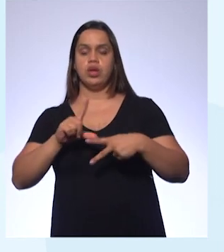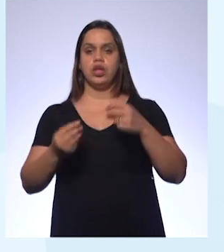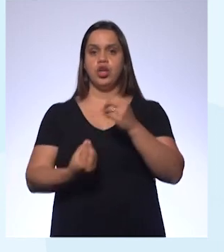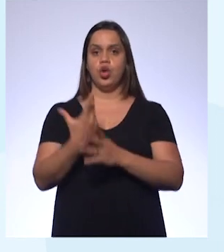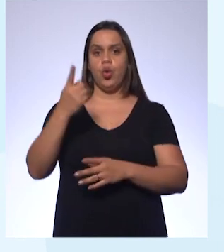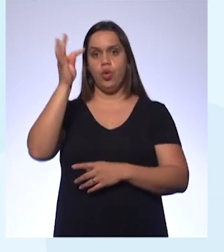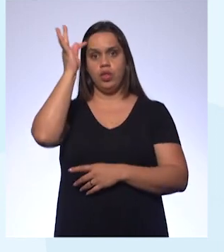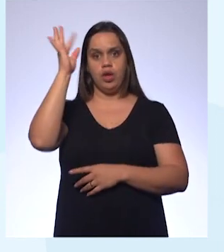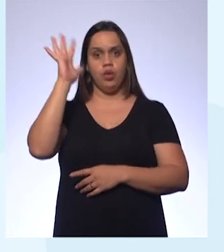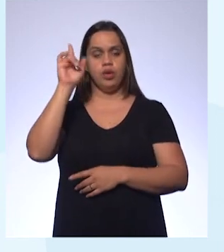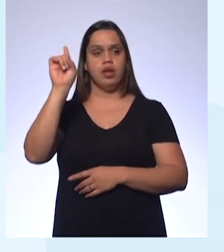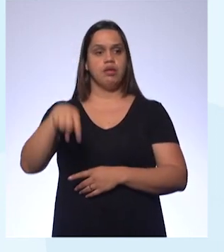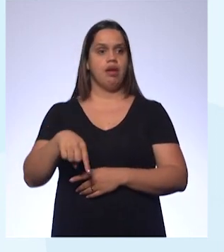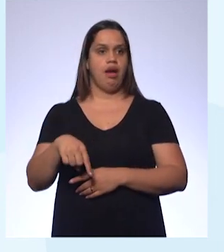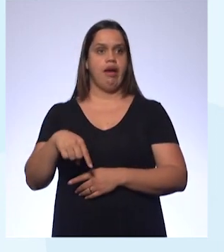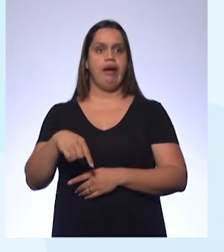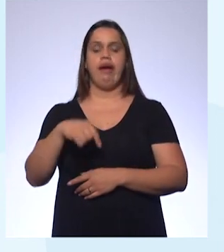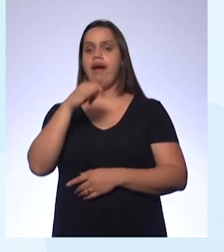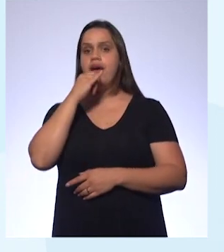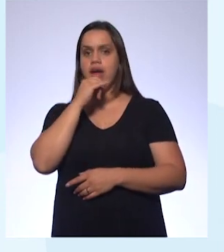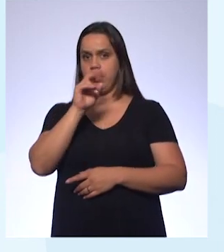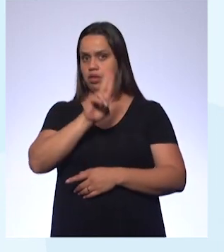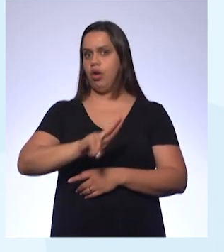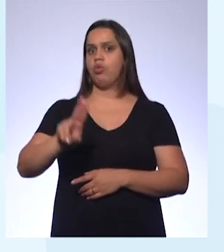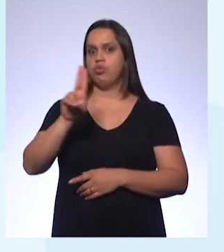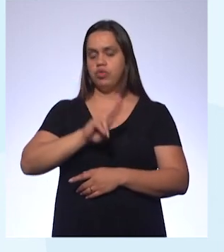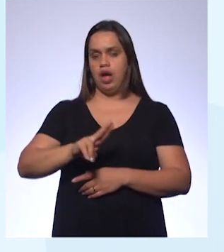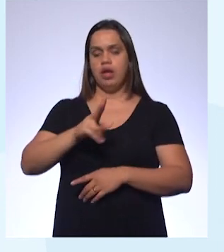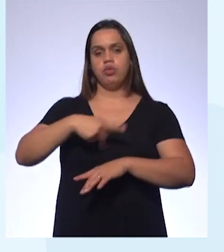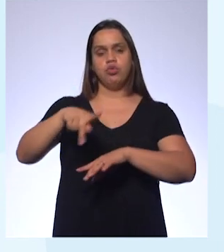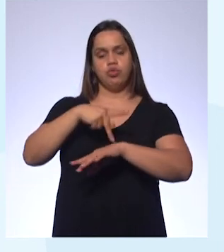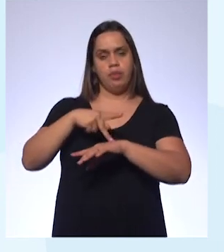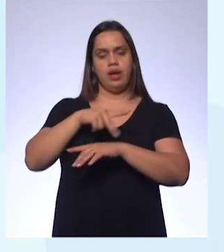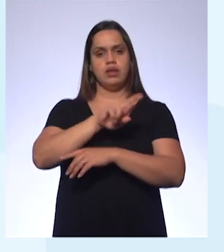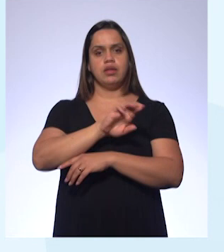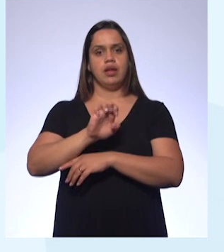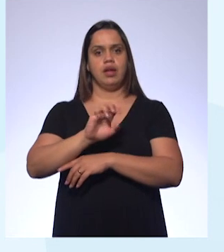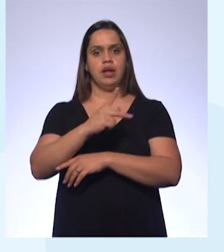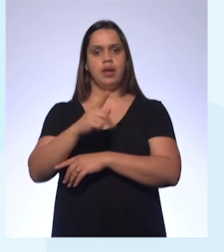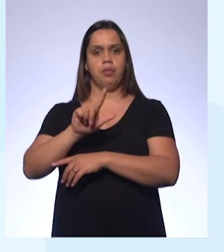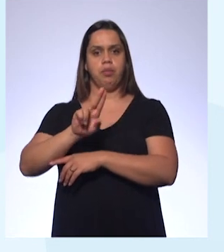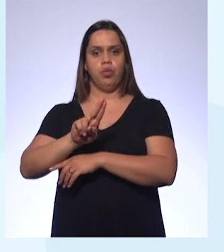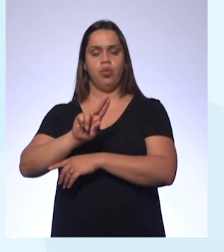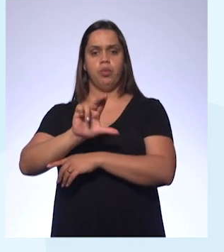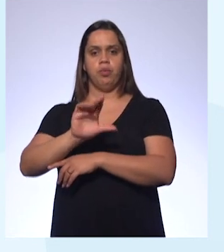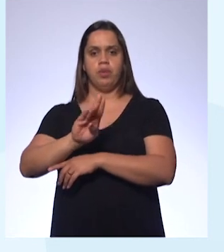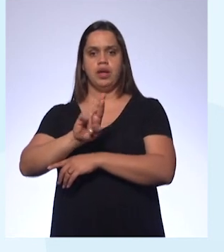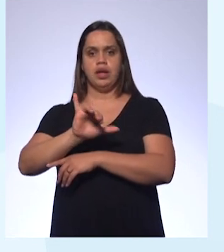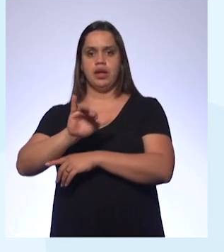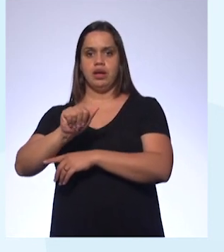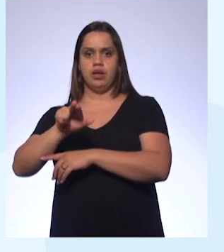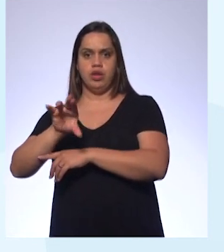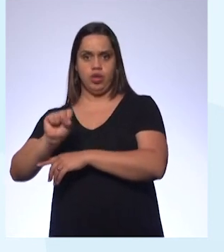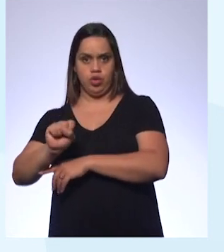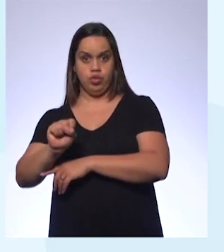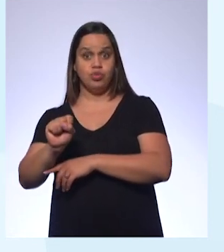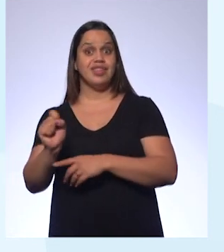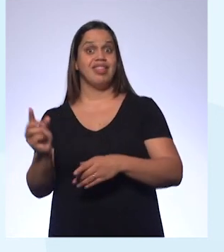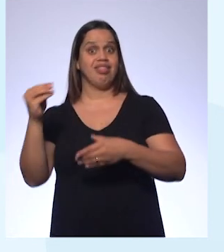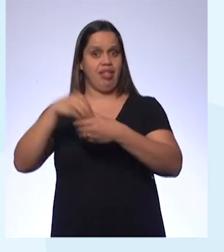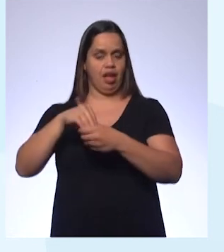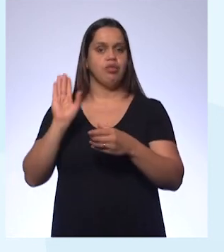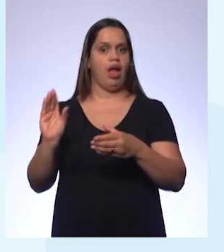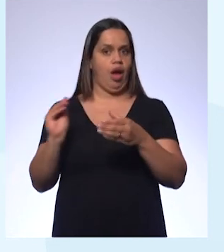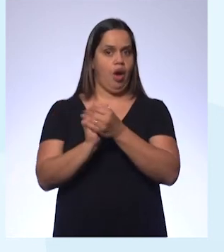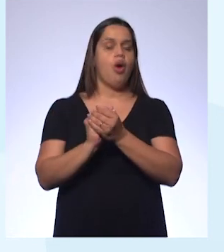teoria que é muito ainda recorrente nos países republicanos, incluindo o Brasil, que já já a gente vai ver,